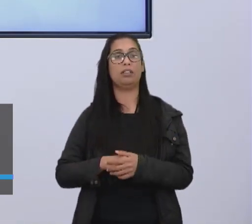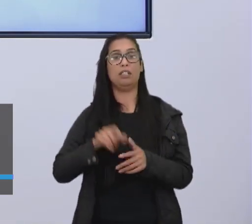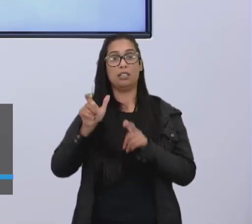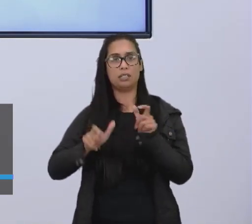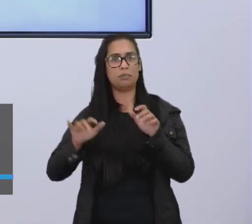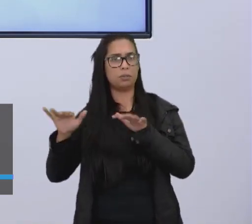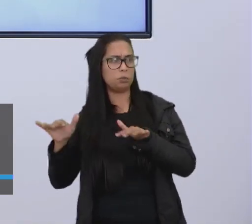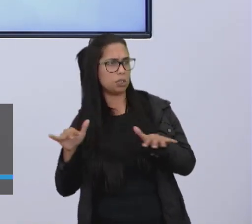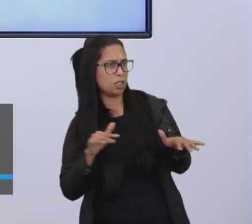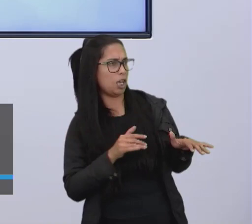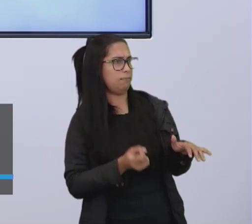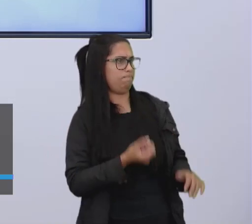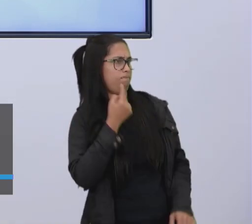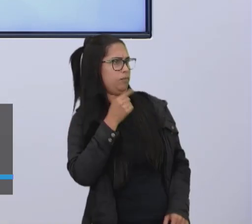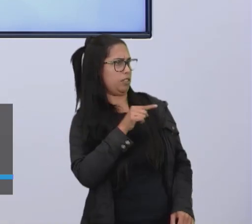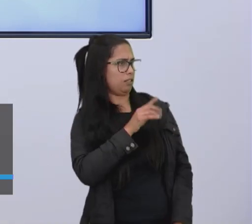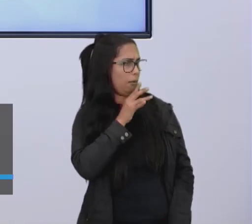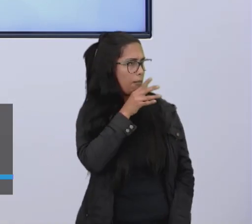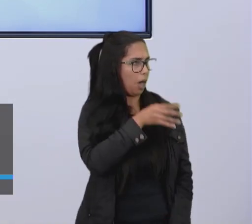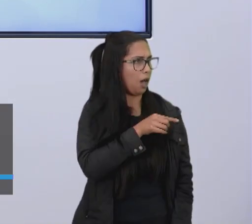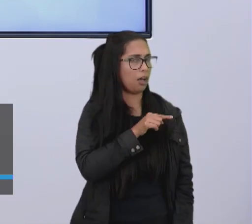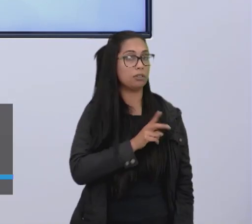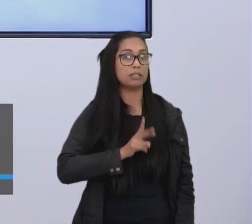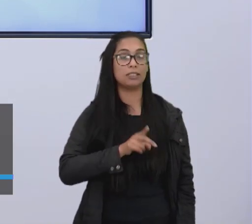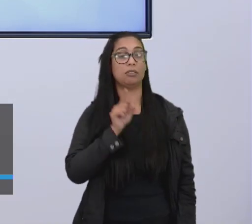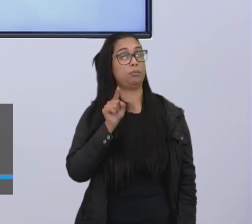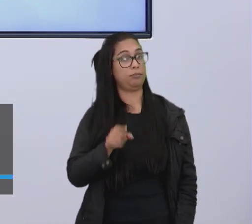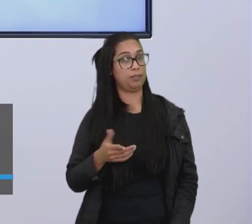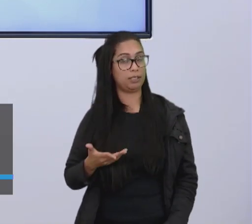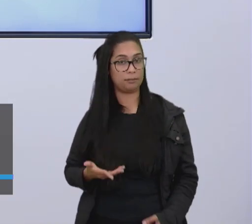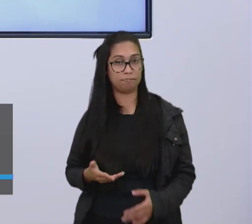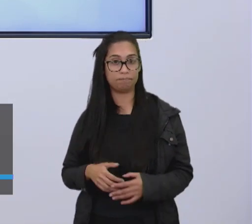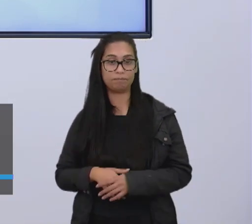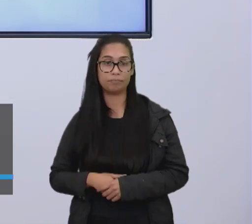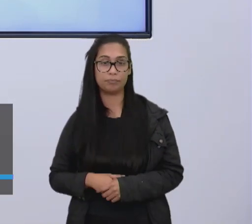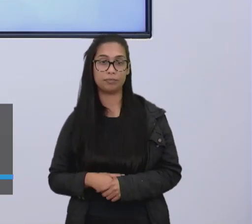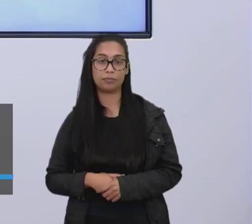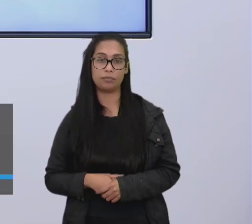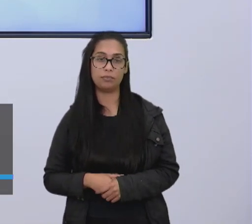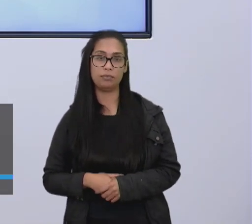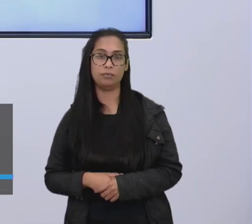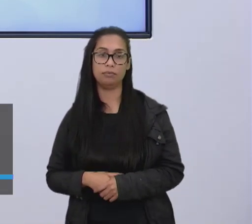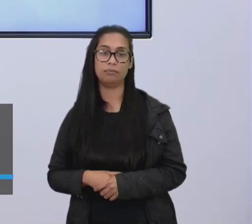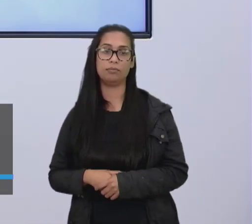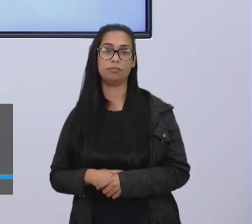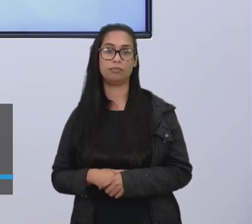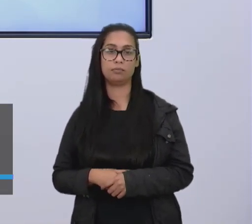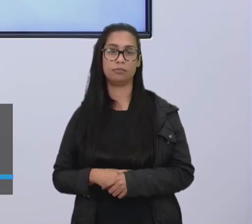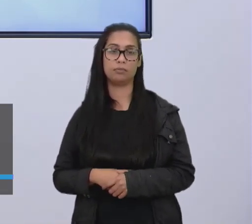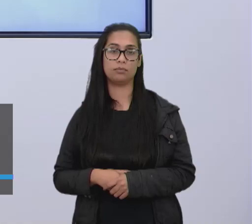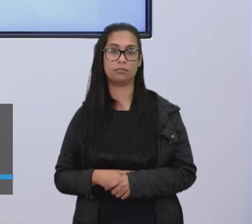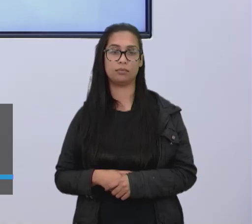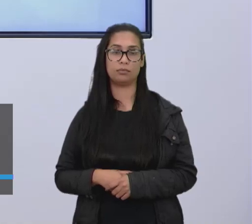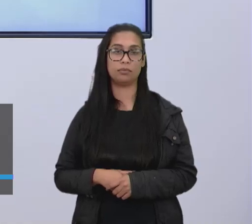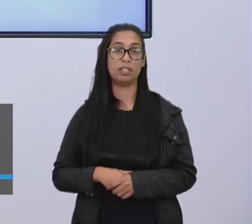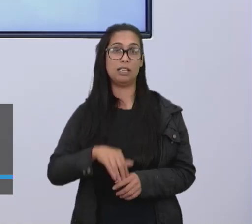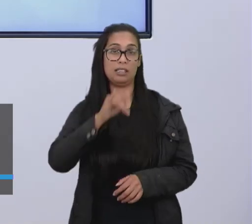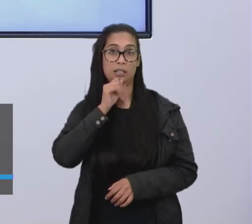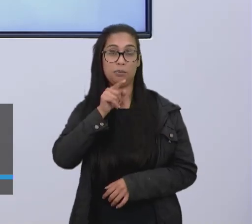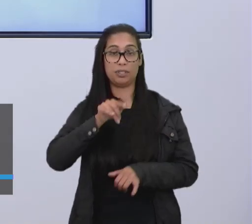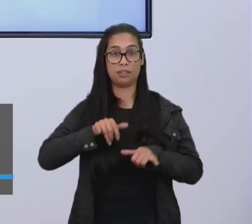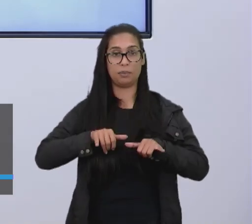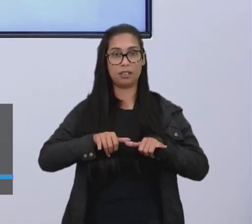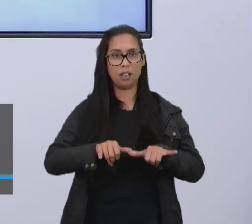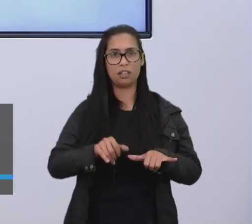pessoas te perseguem. E assim, qualquer semelhança com a realidade é mera coincidência, né? Então, assim, você vai no mercado, as pessoas